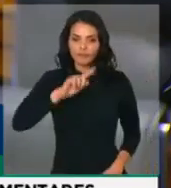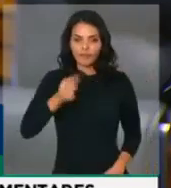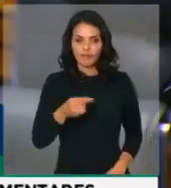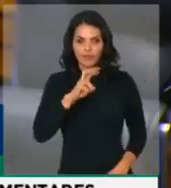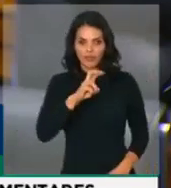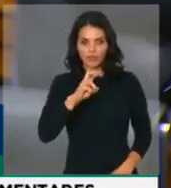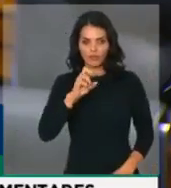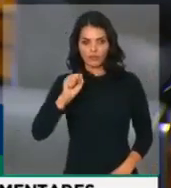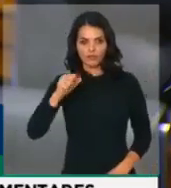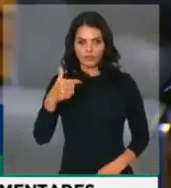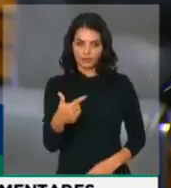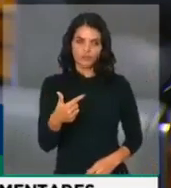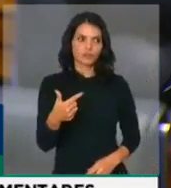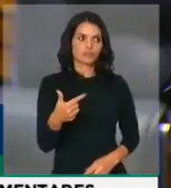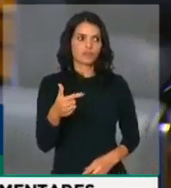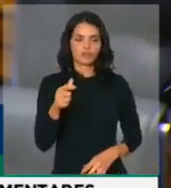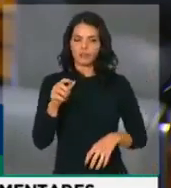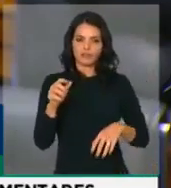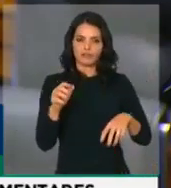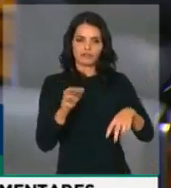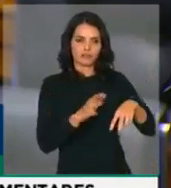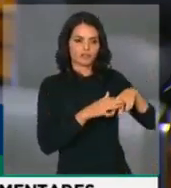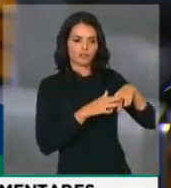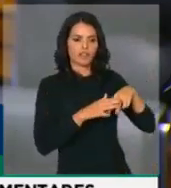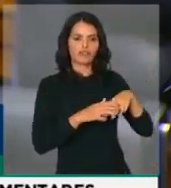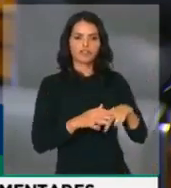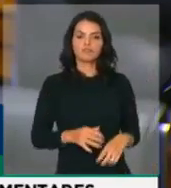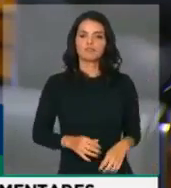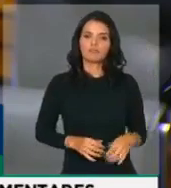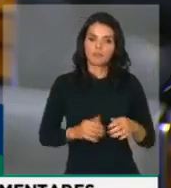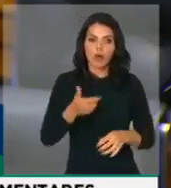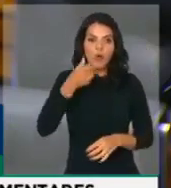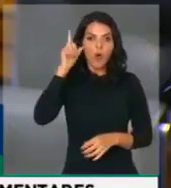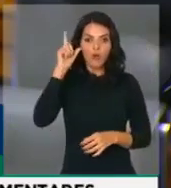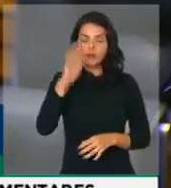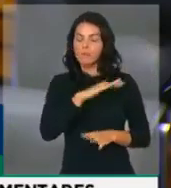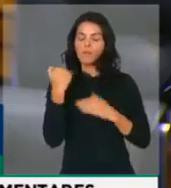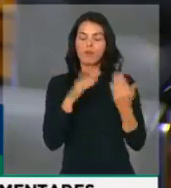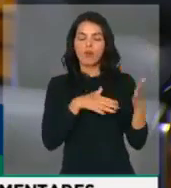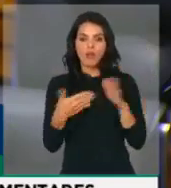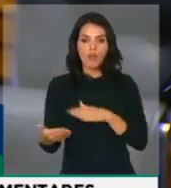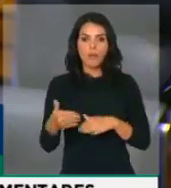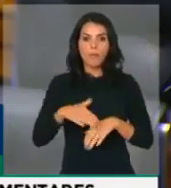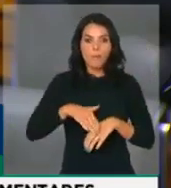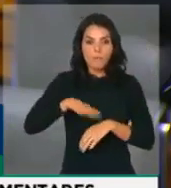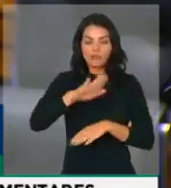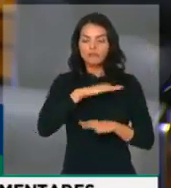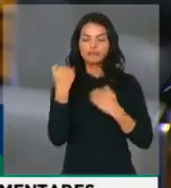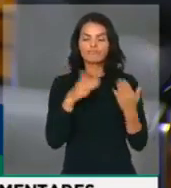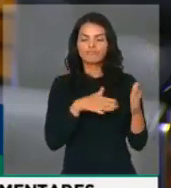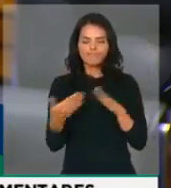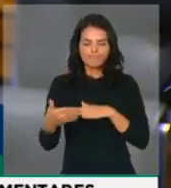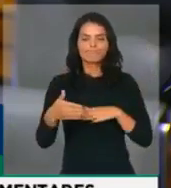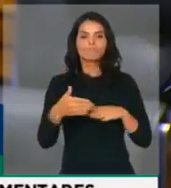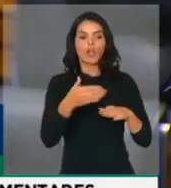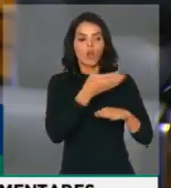1.582 vítimas que tivemos ontem da pandemia. O maior número de vítimas desde que começou a